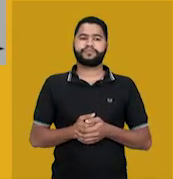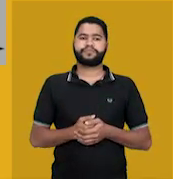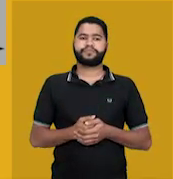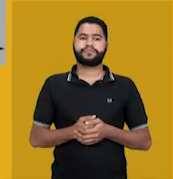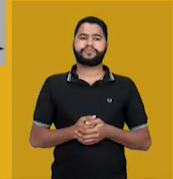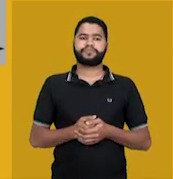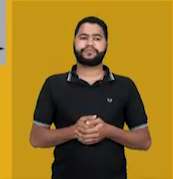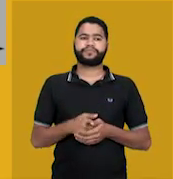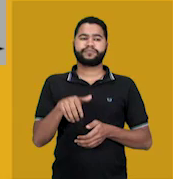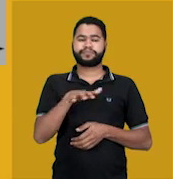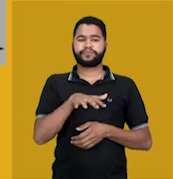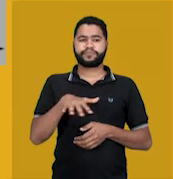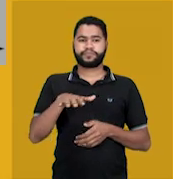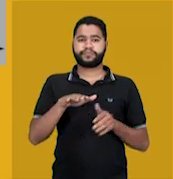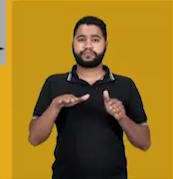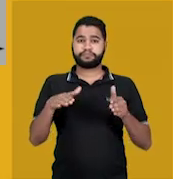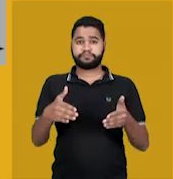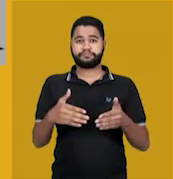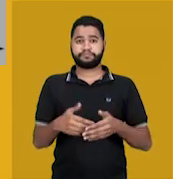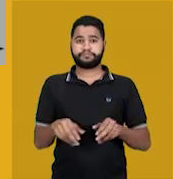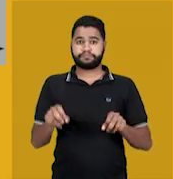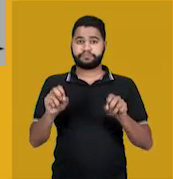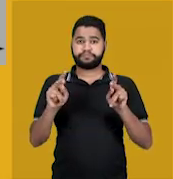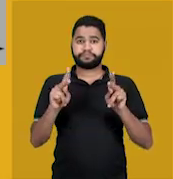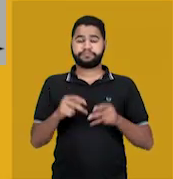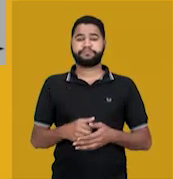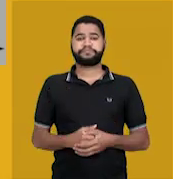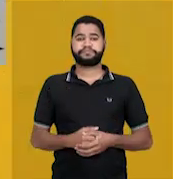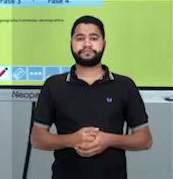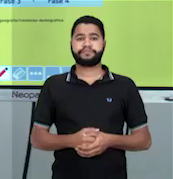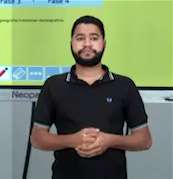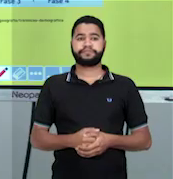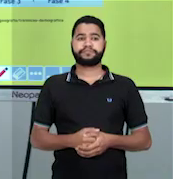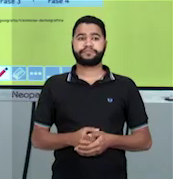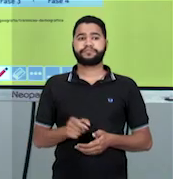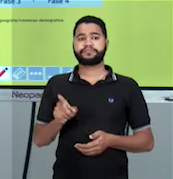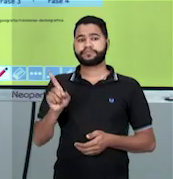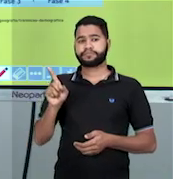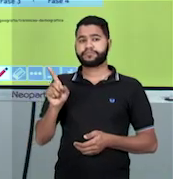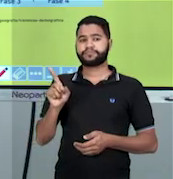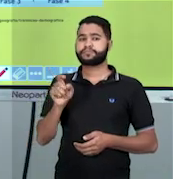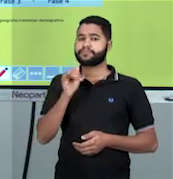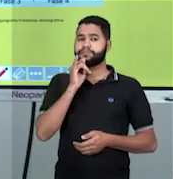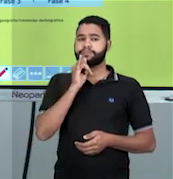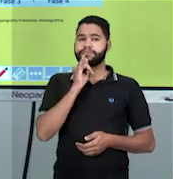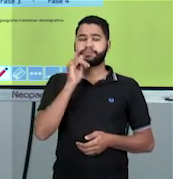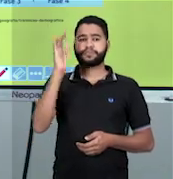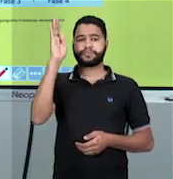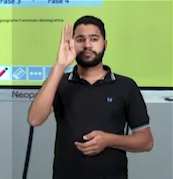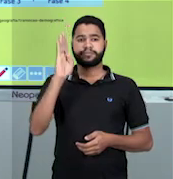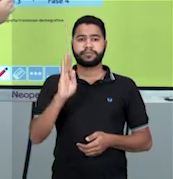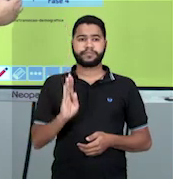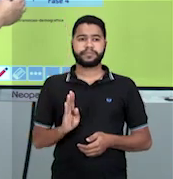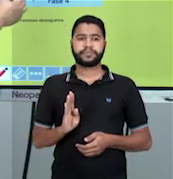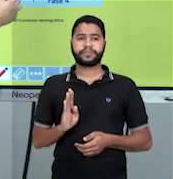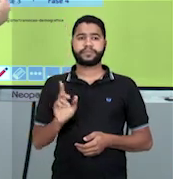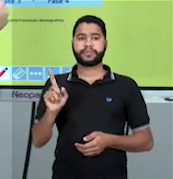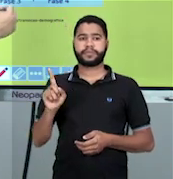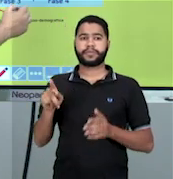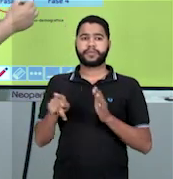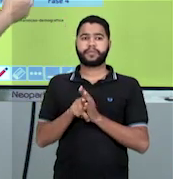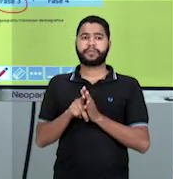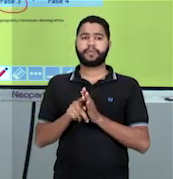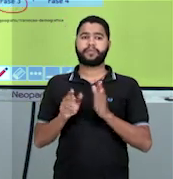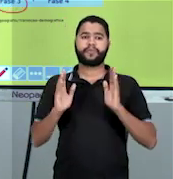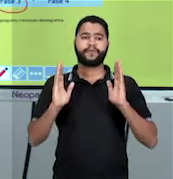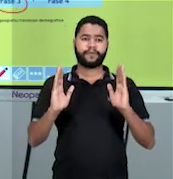vegetativo nesse sentido aí, ok? Aqui, podemos pegar o exemplo Brasil, já encontra nessa fase